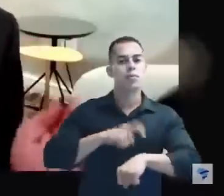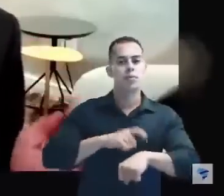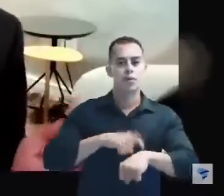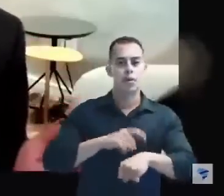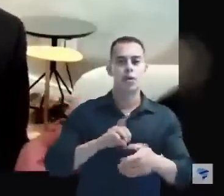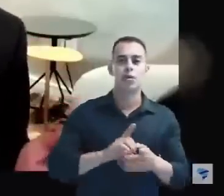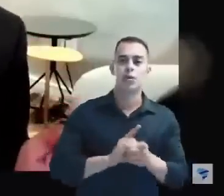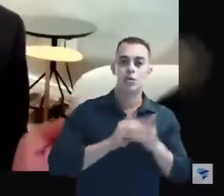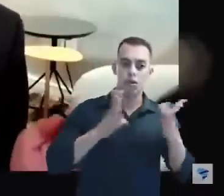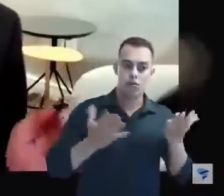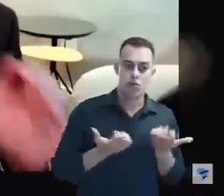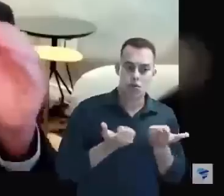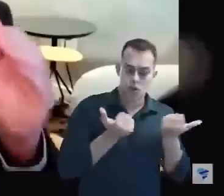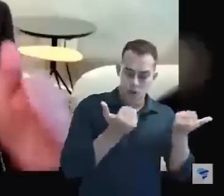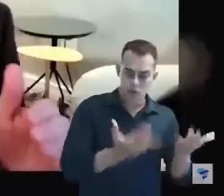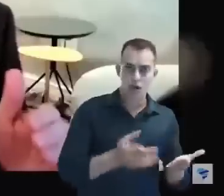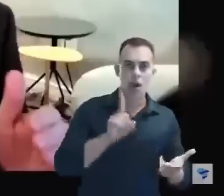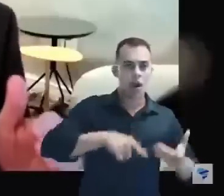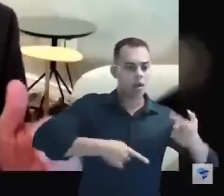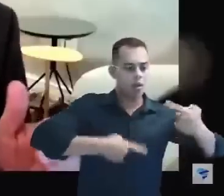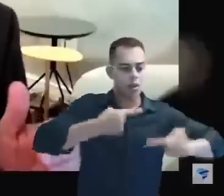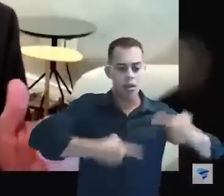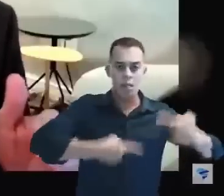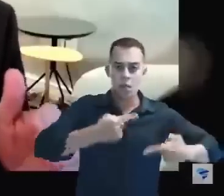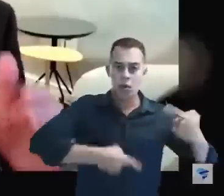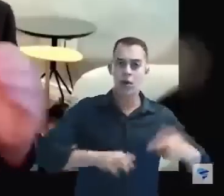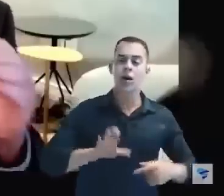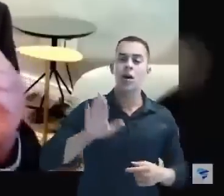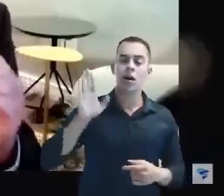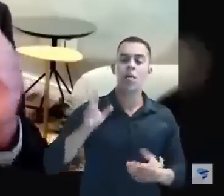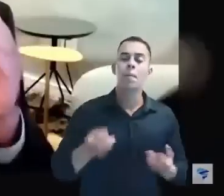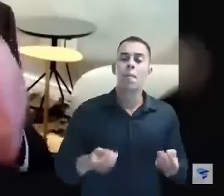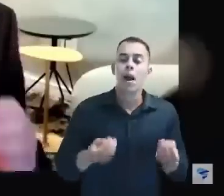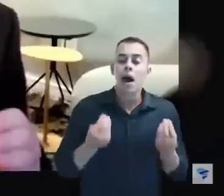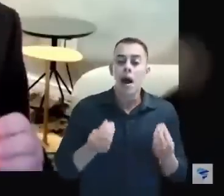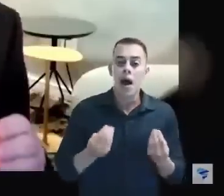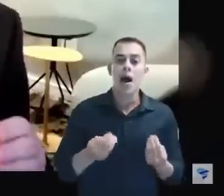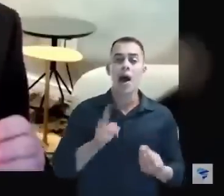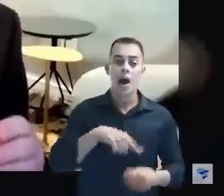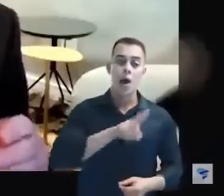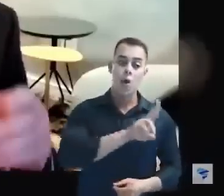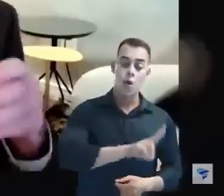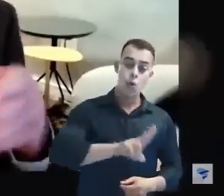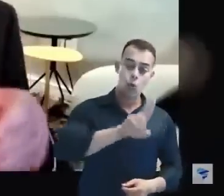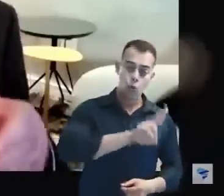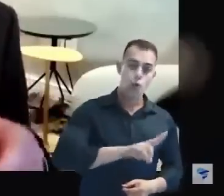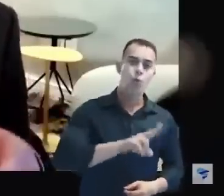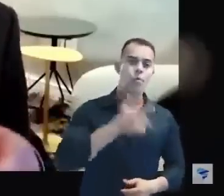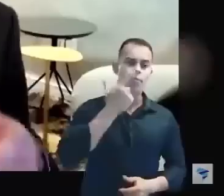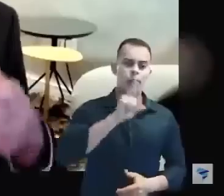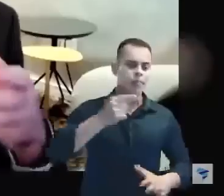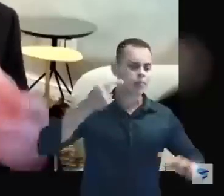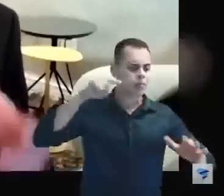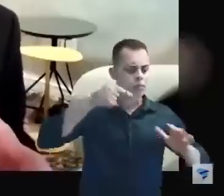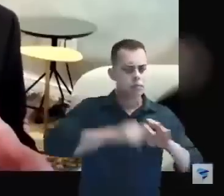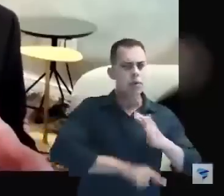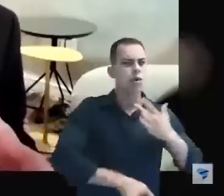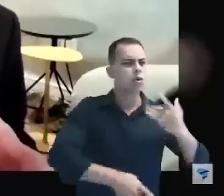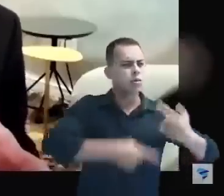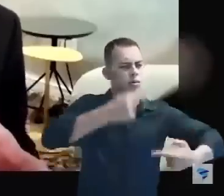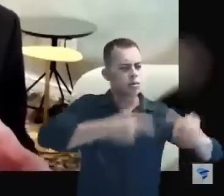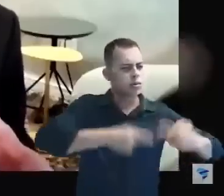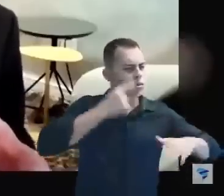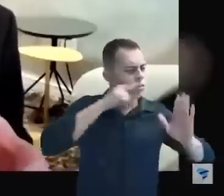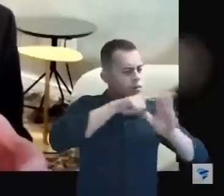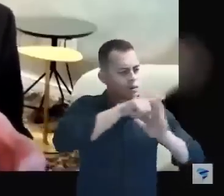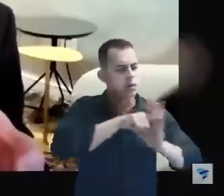democracia nos oferece, que é o debate eleitoral, para que a gente o use para um aprofundamento do diagnóstico